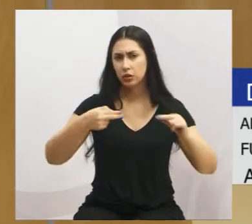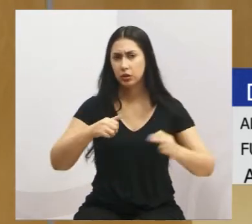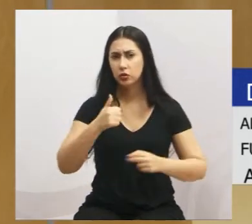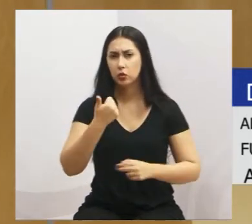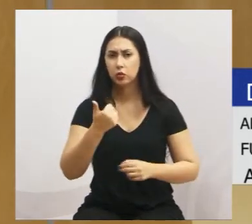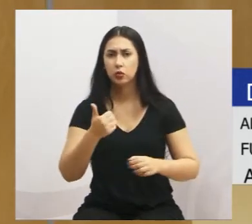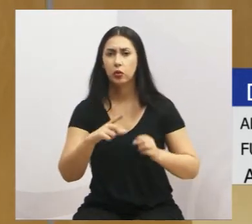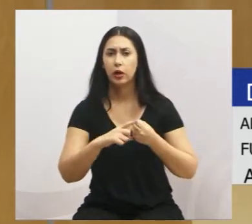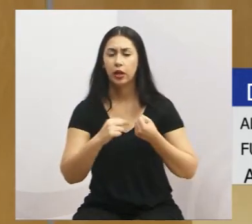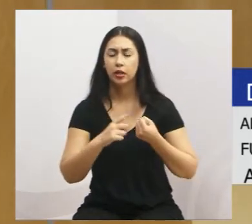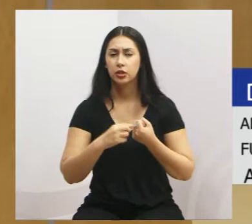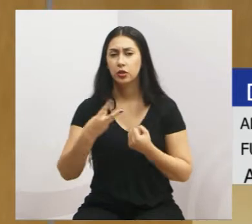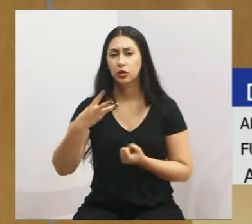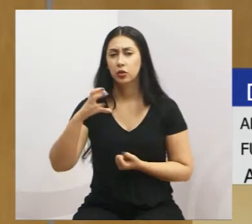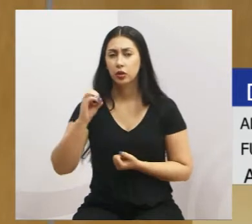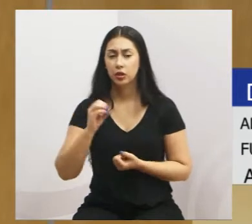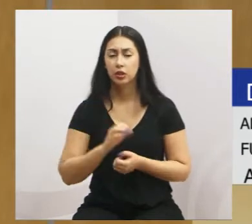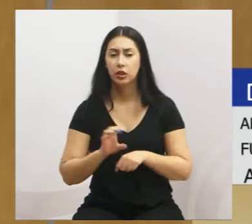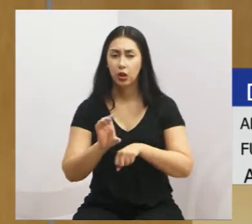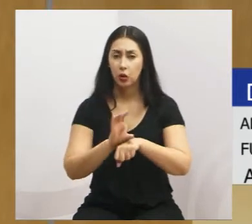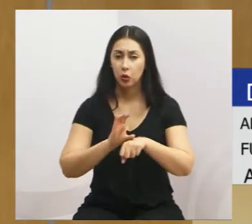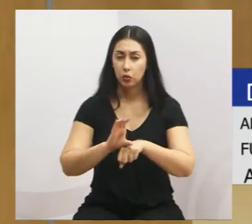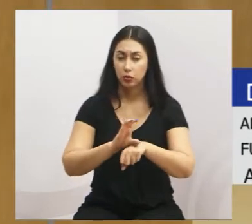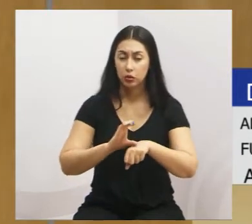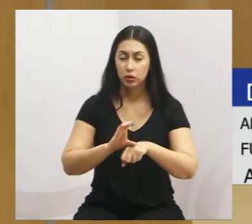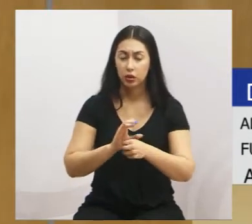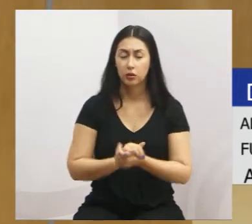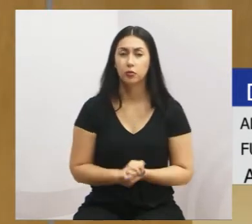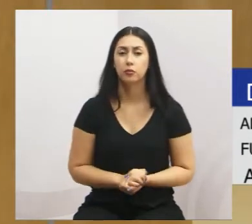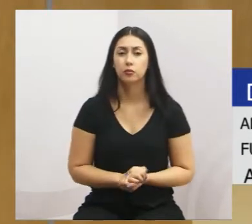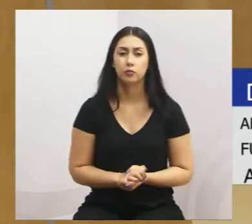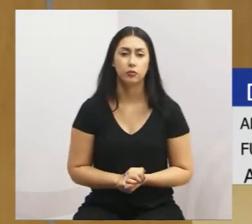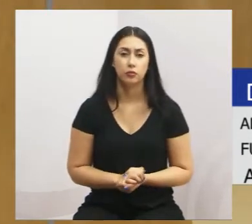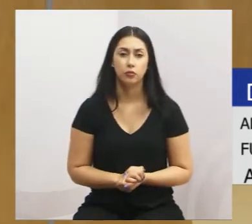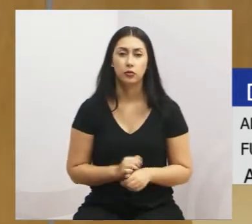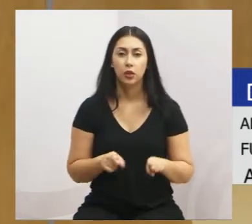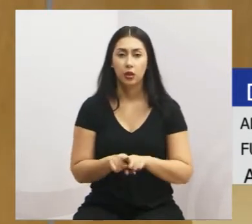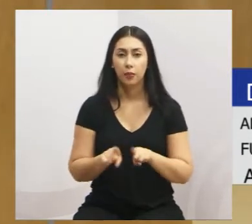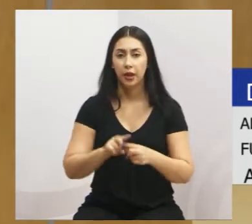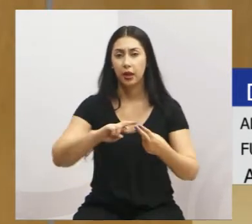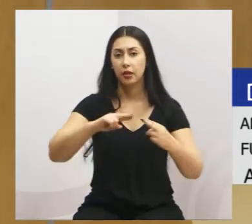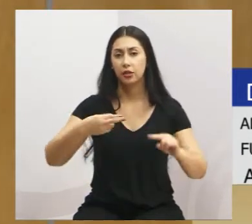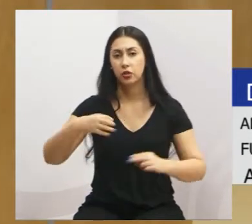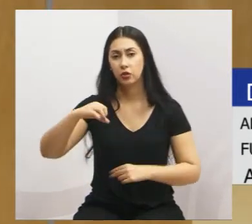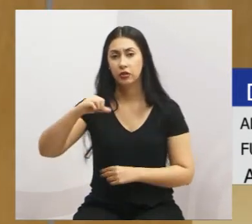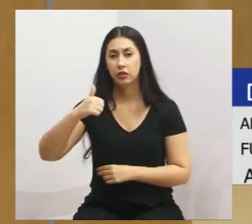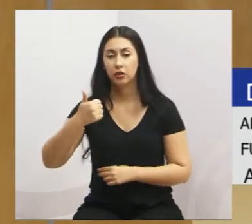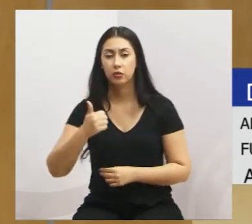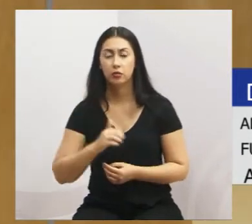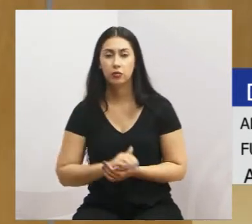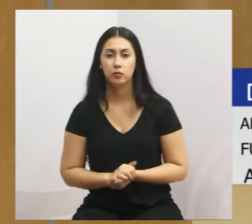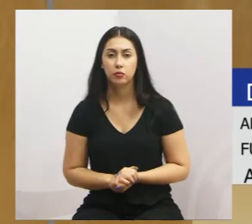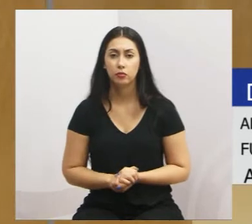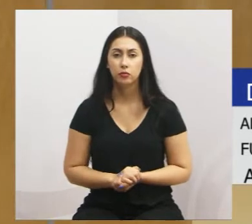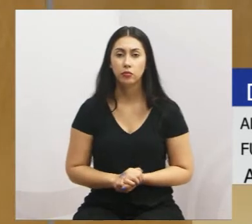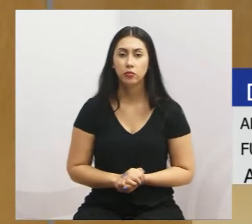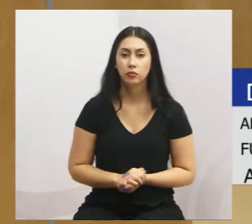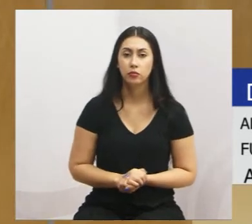30 da Constituição Federal, artigo 61, inciso 1º da Lei número 2.761,